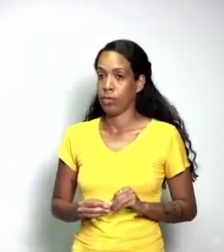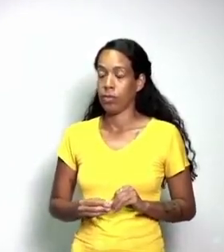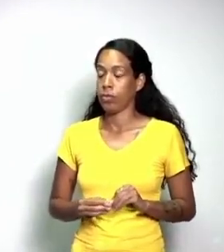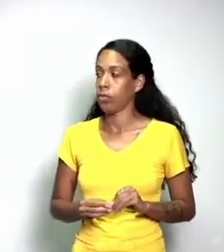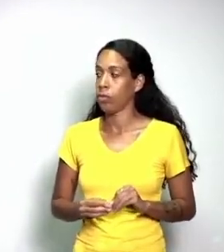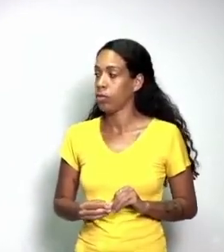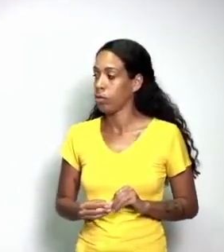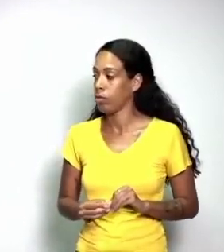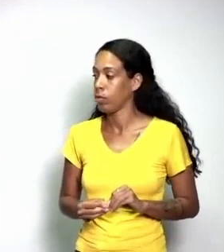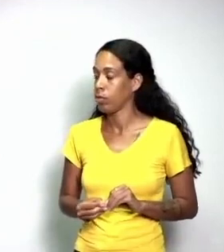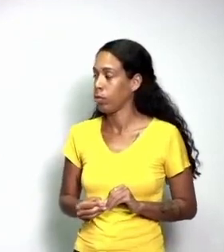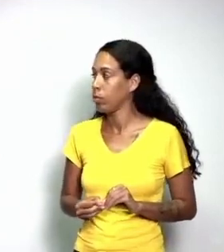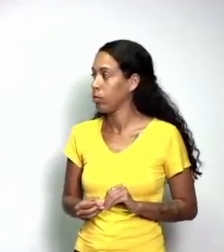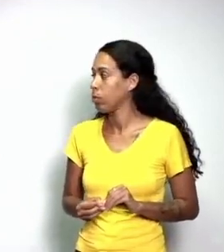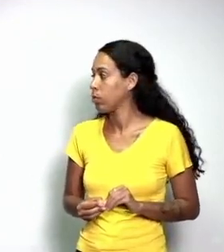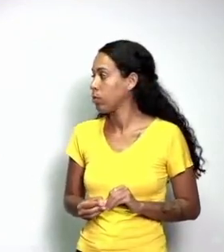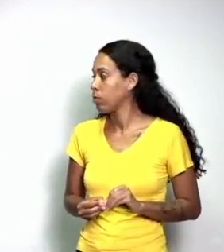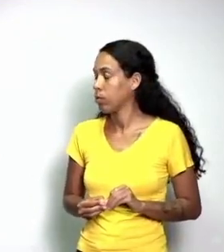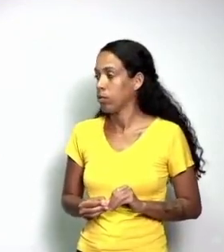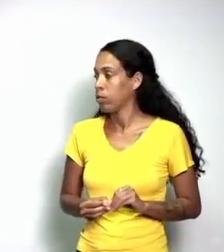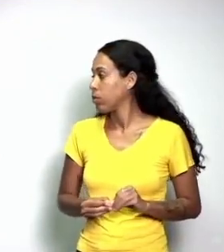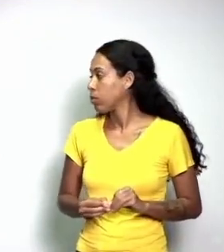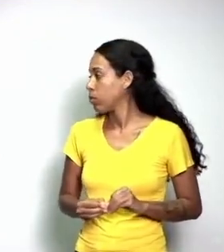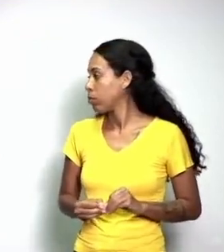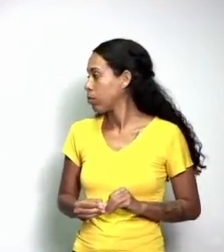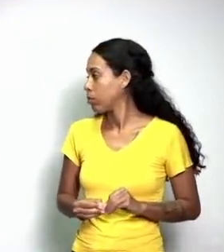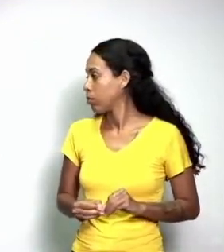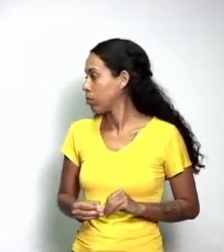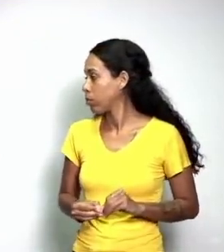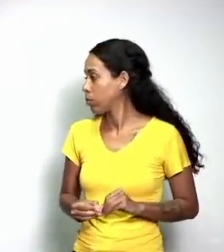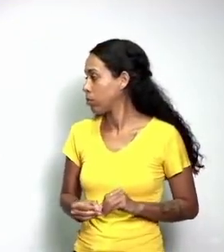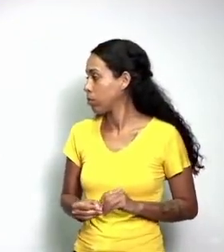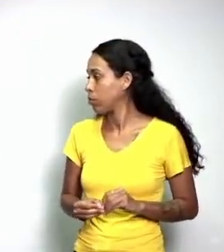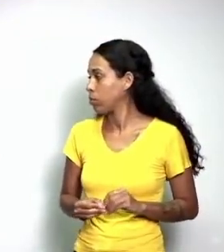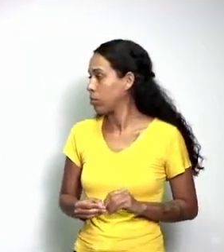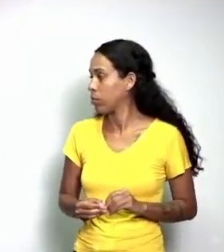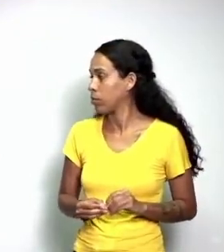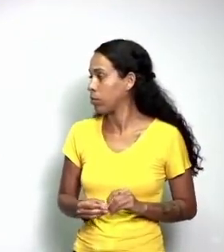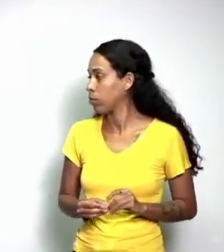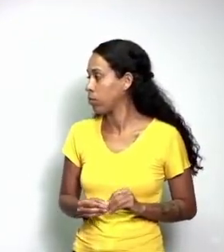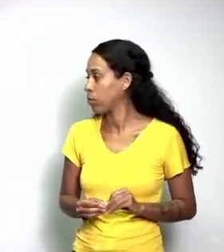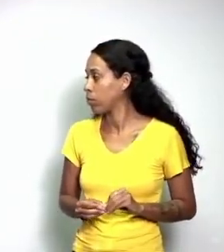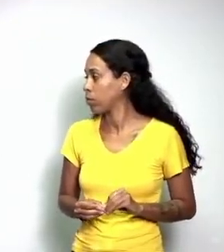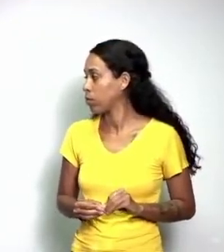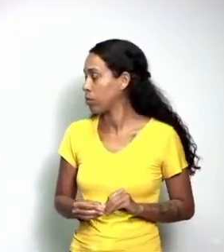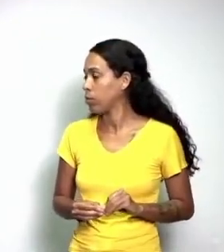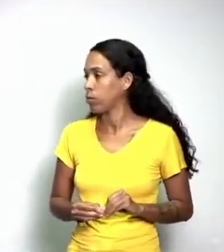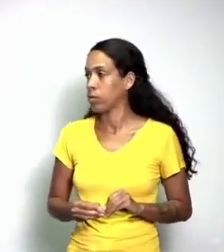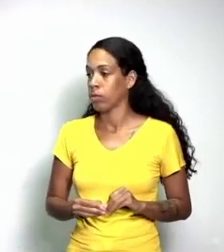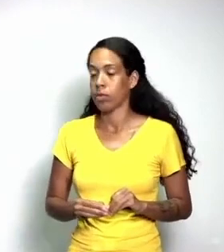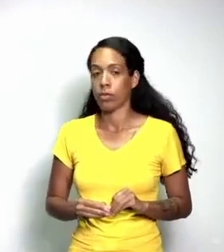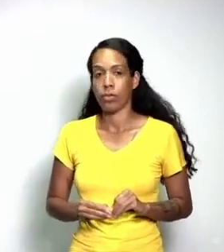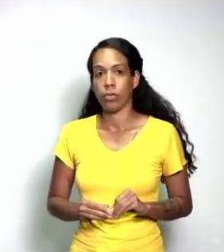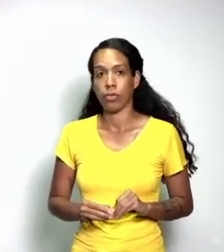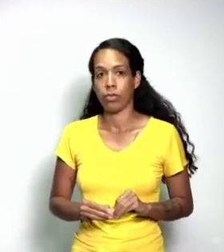está feito. Tá? Tá. Ah, então pode soltar tudo agora. Com a chave mesmo.